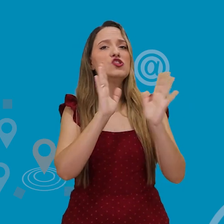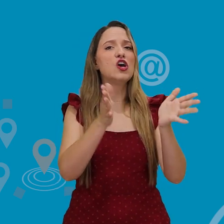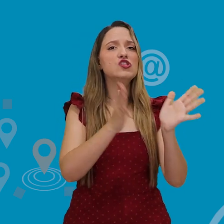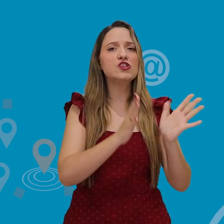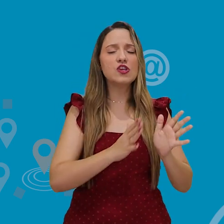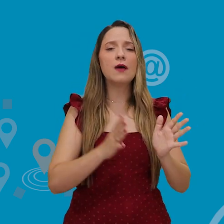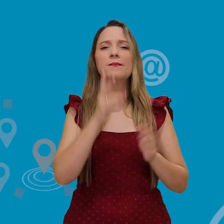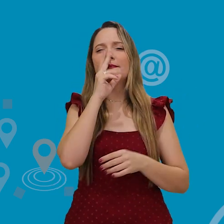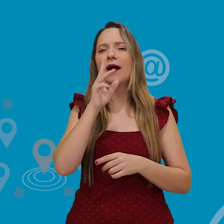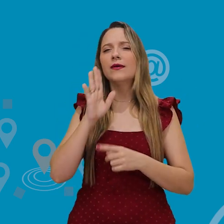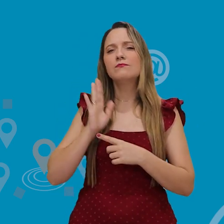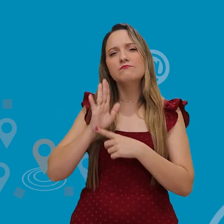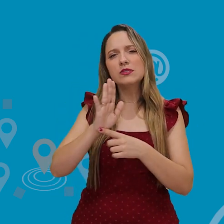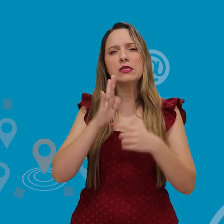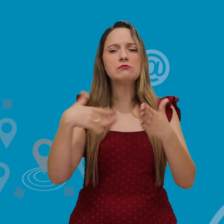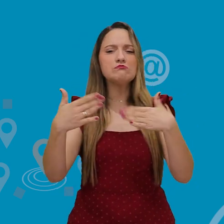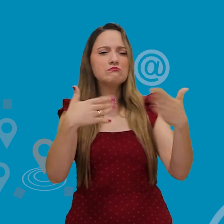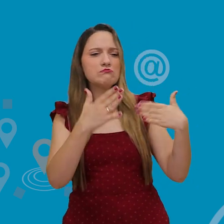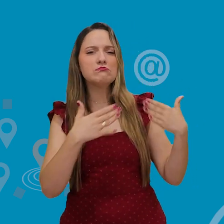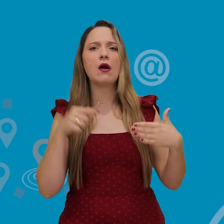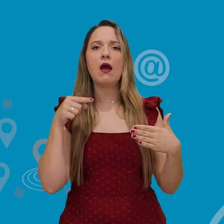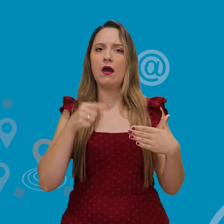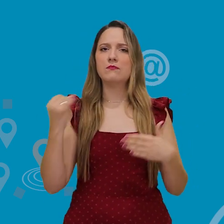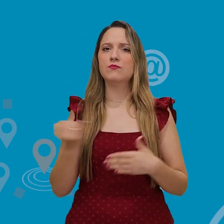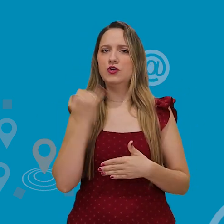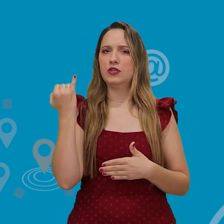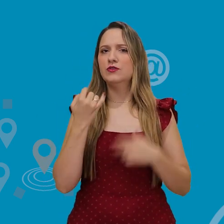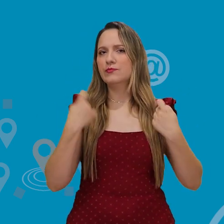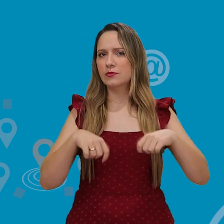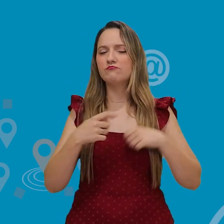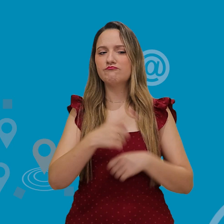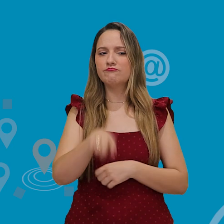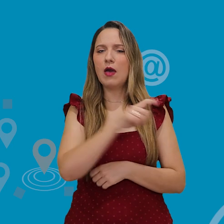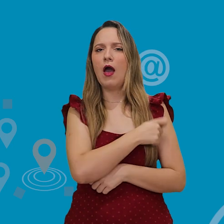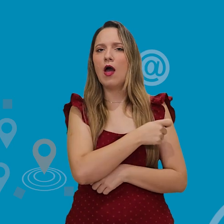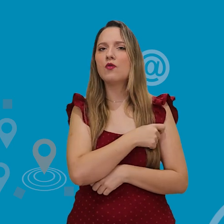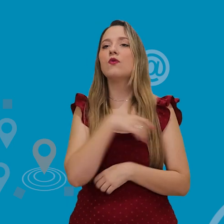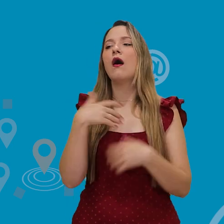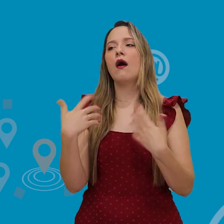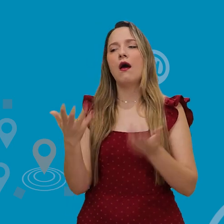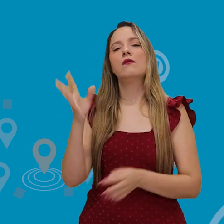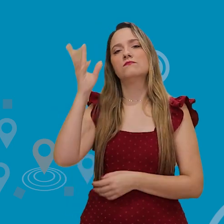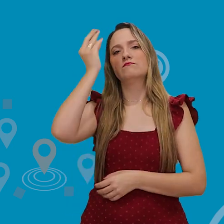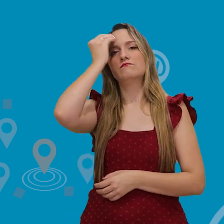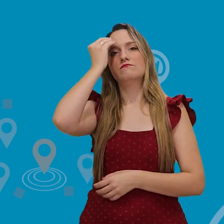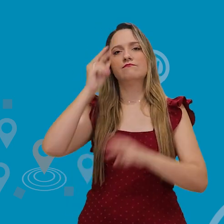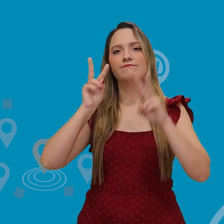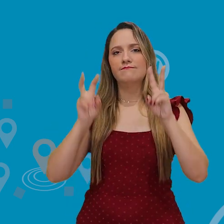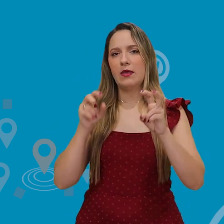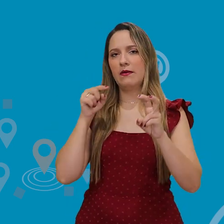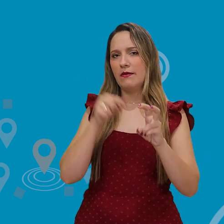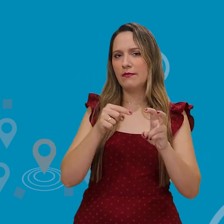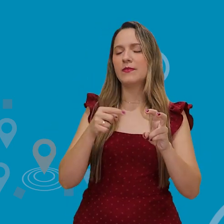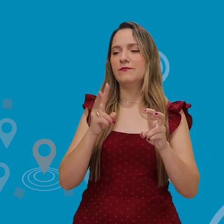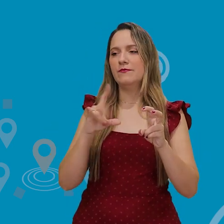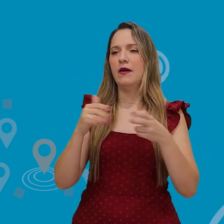mais de apresentação, de conversa, eu acho que ela é extremamente importante, né, para os alunos também se ambientarem aquele